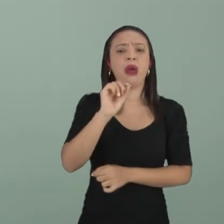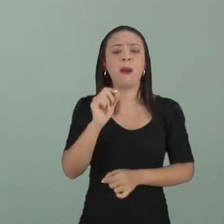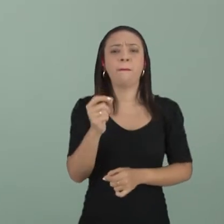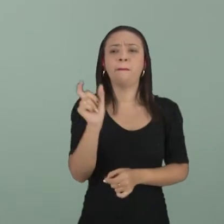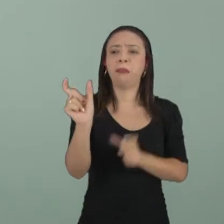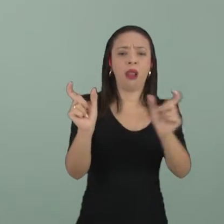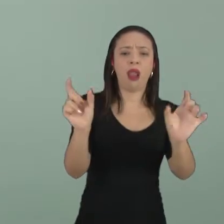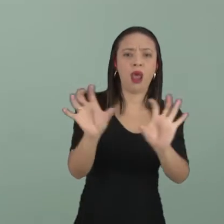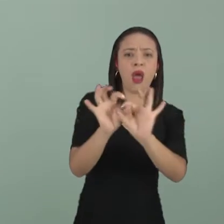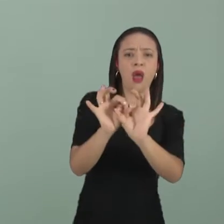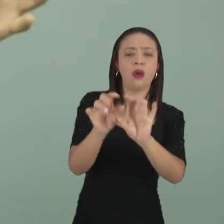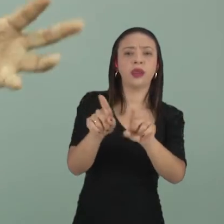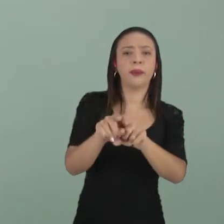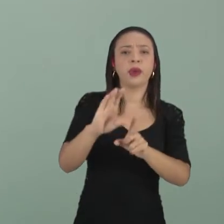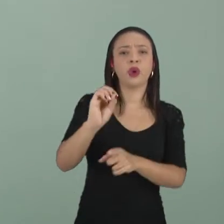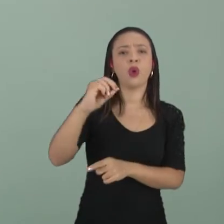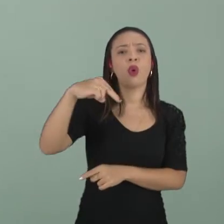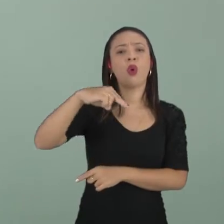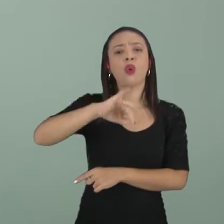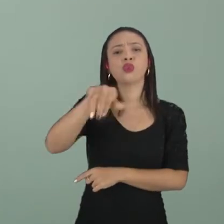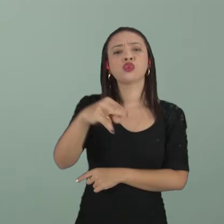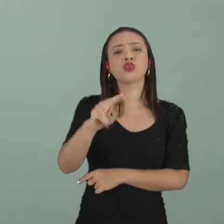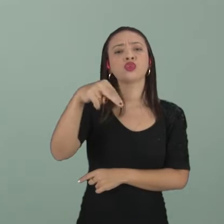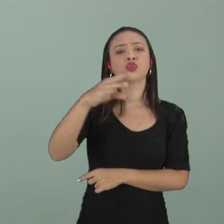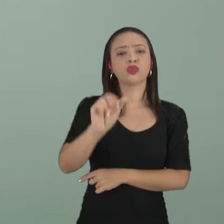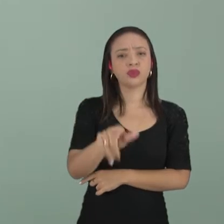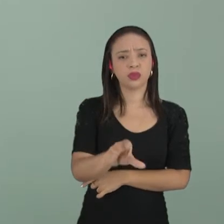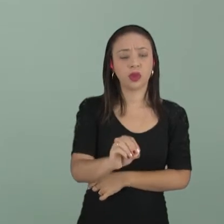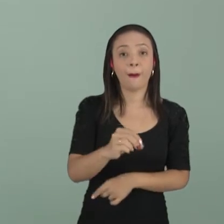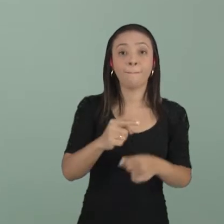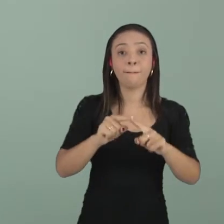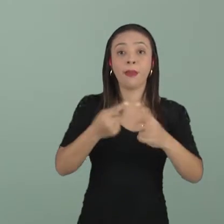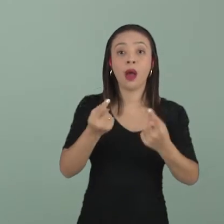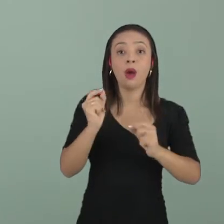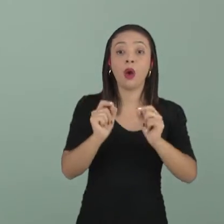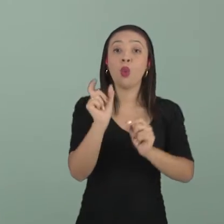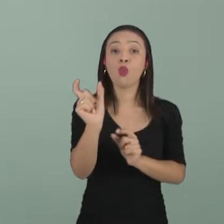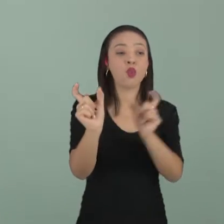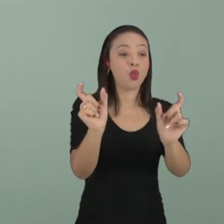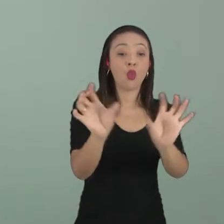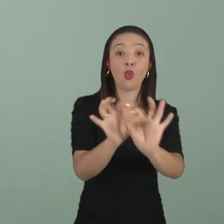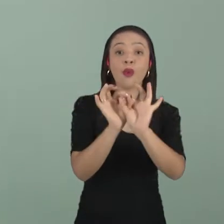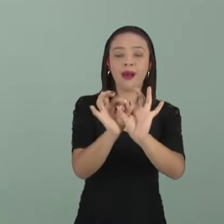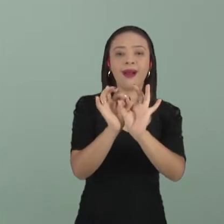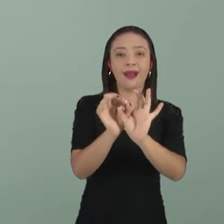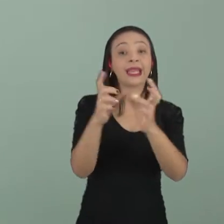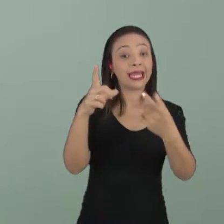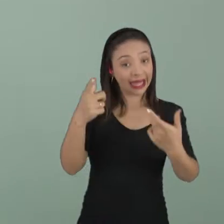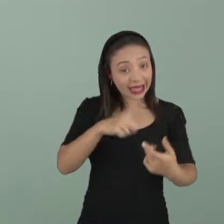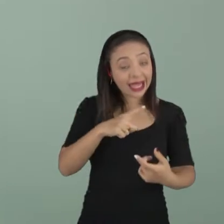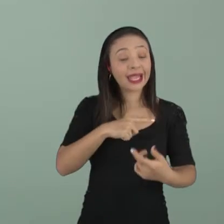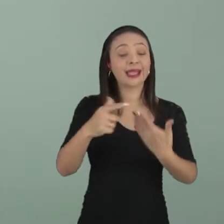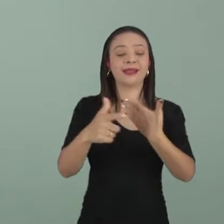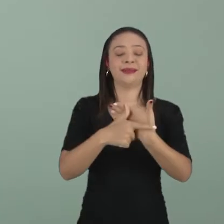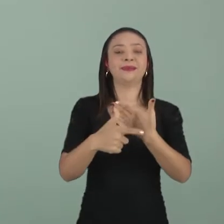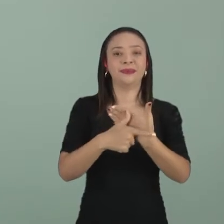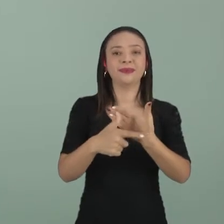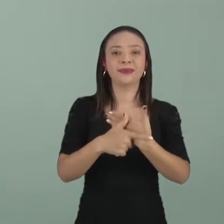em conjunções, mas ele é a junção de algumas palavrinhas que servem para fazer isso,